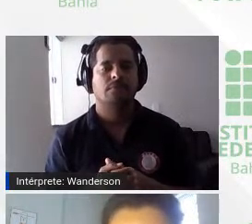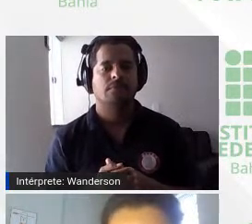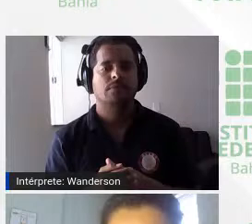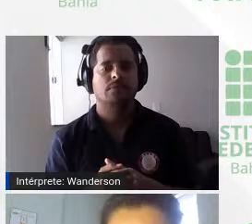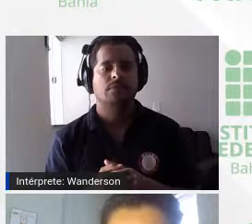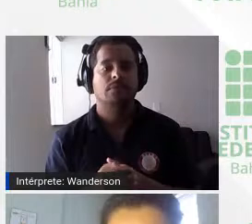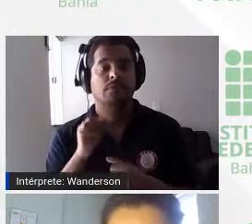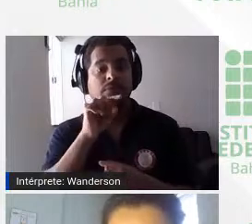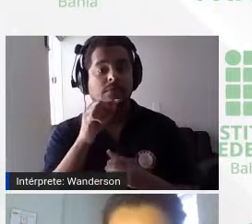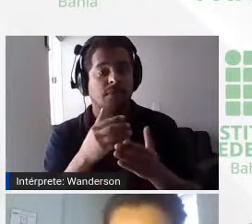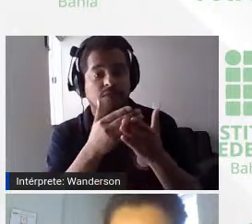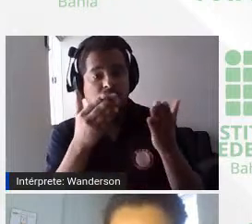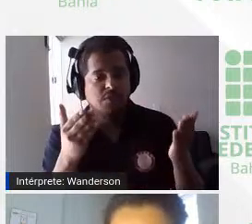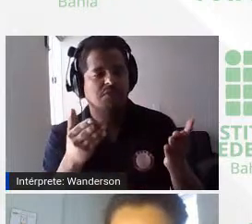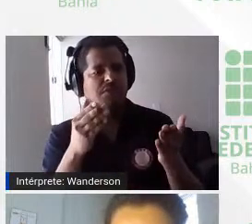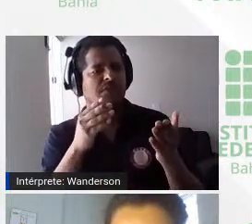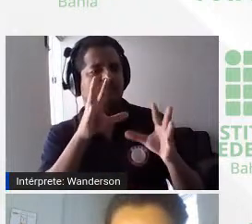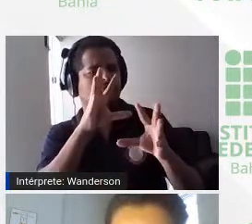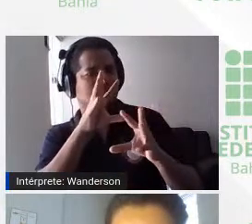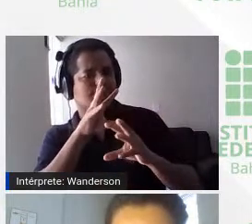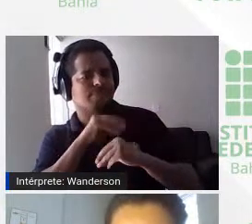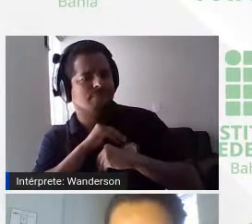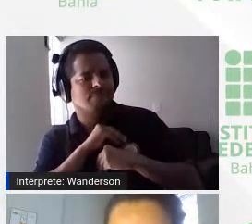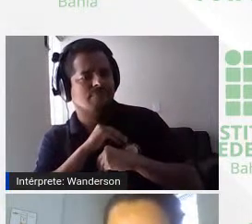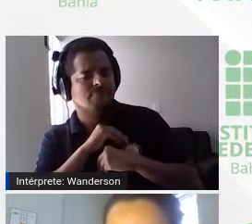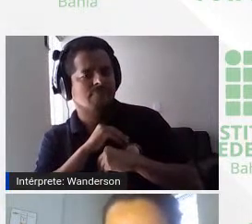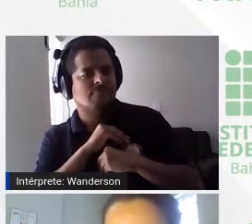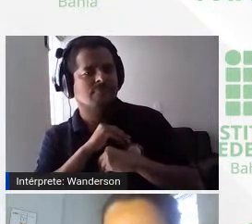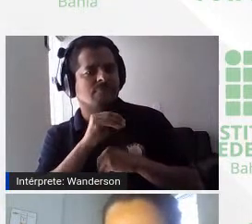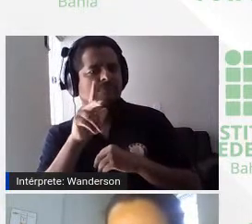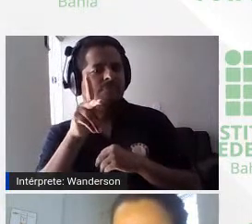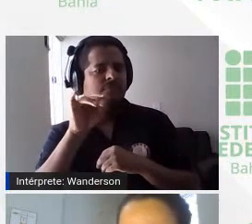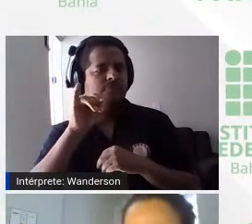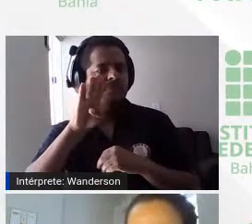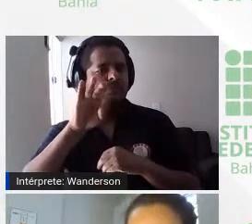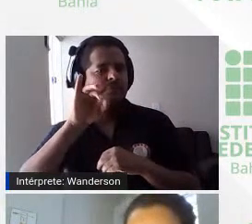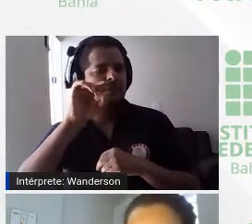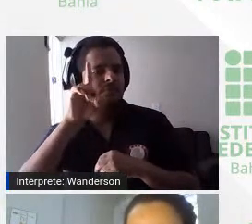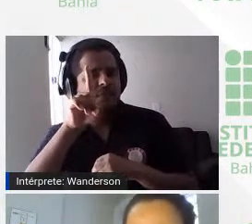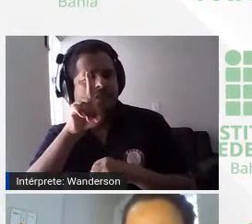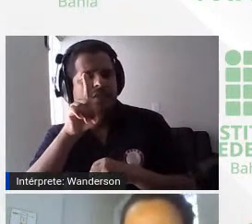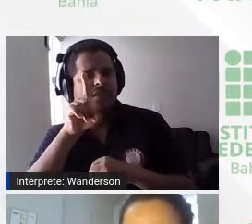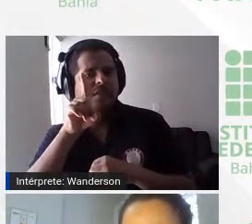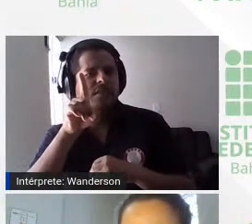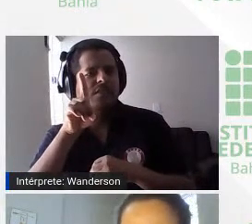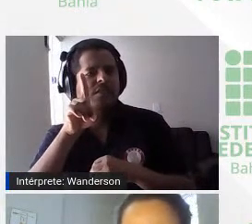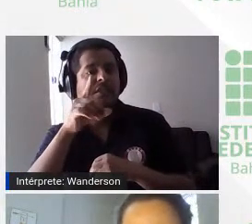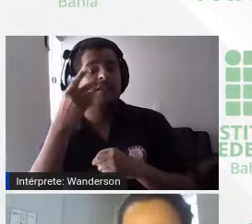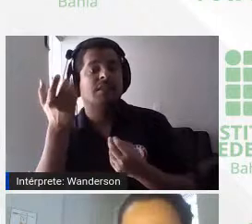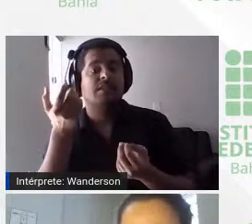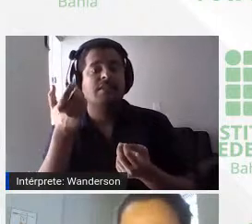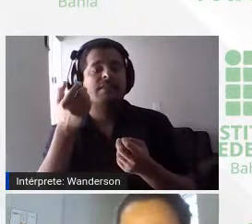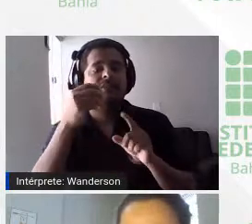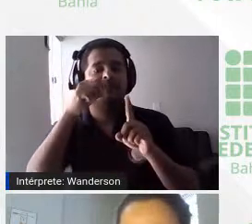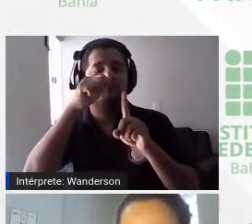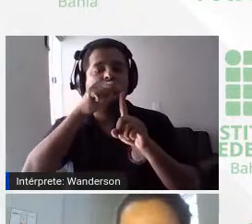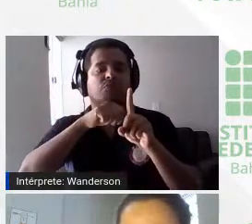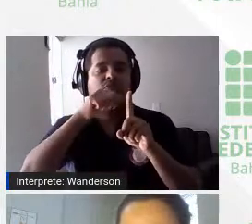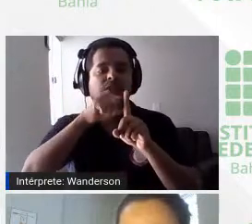que vocês estão adquirindo no PIBID desde novembro, né,